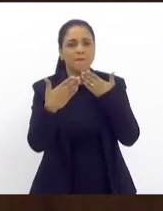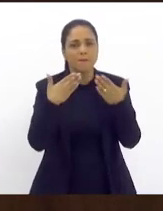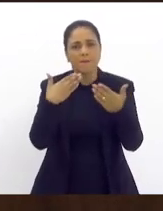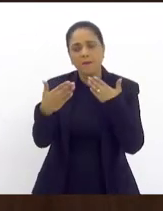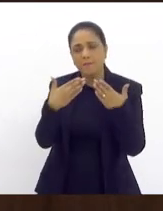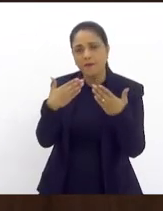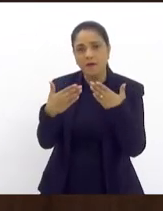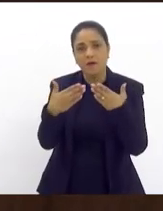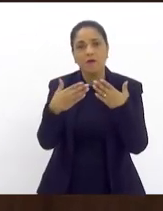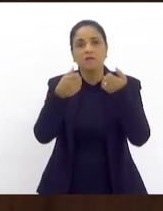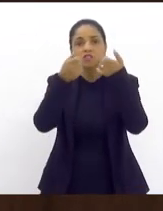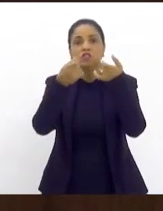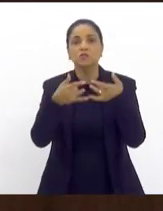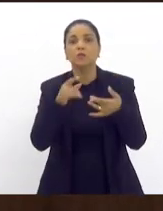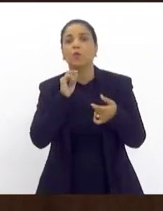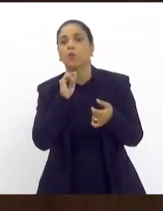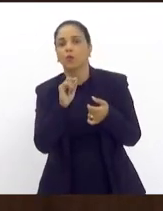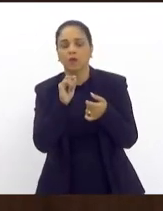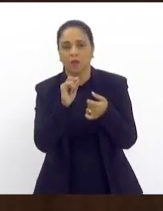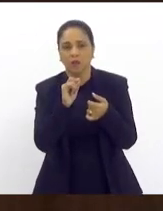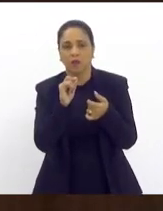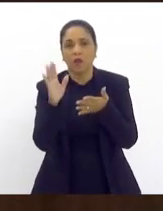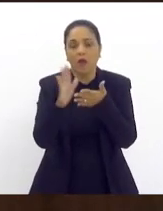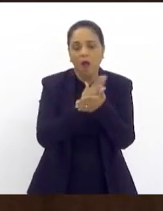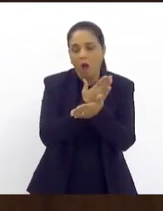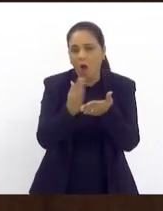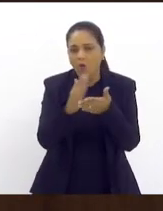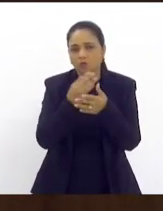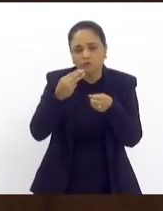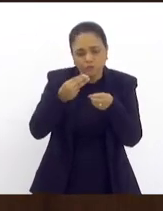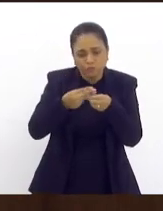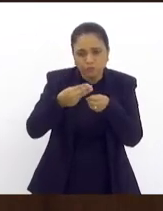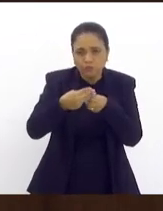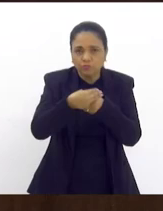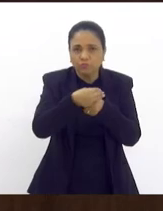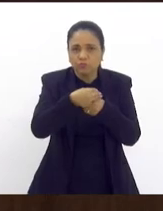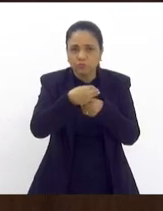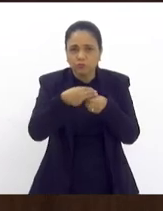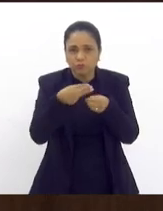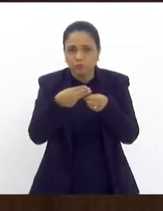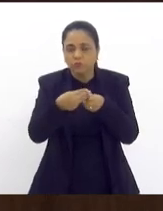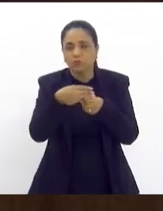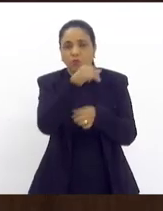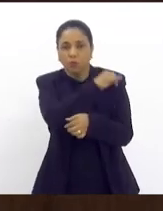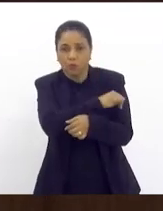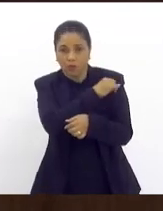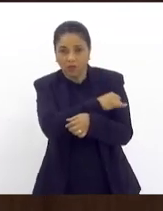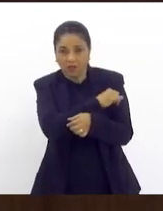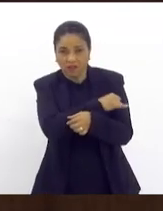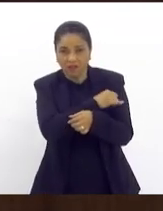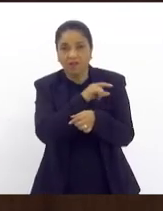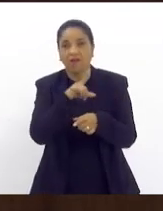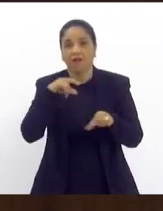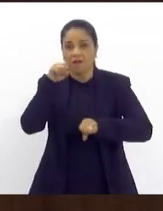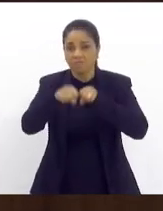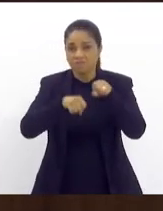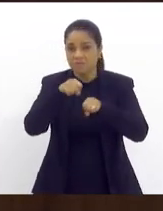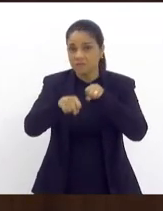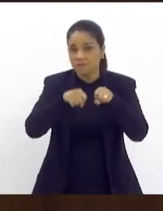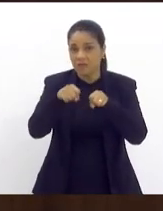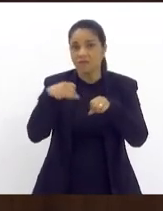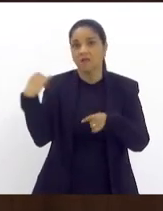nos foi de ter exatamente isso que alguns municípios da região metropolitana a bicicleta tinha tamanha